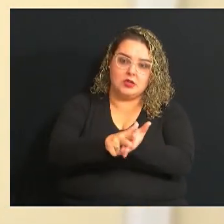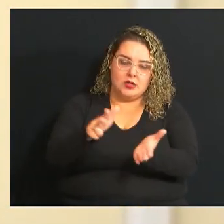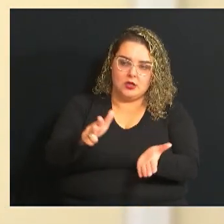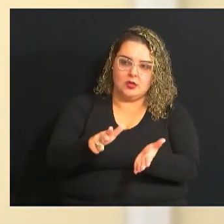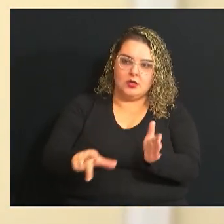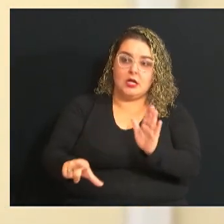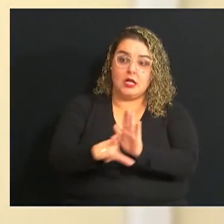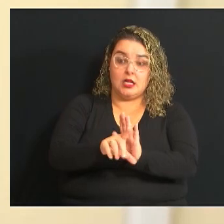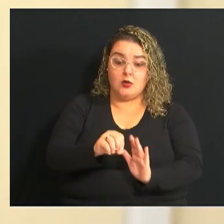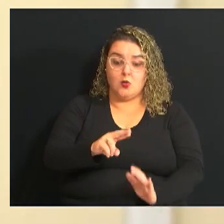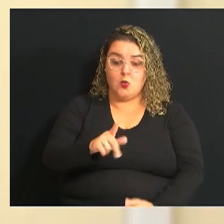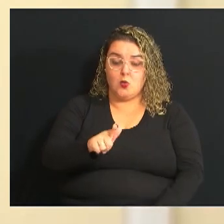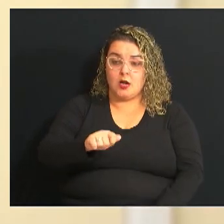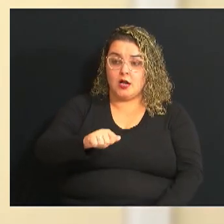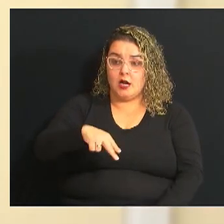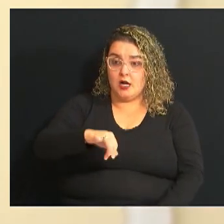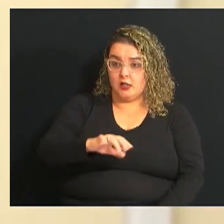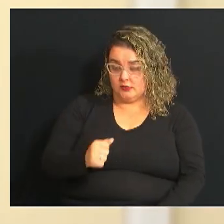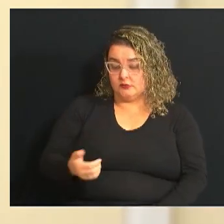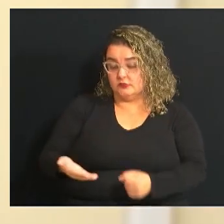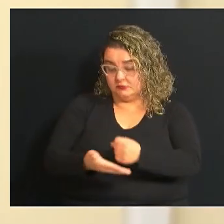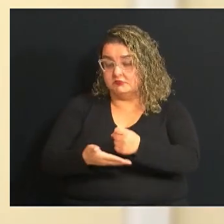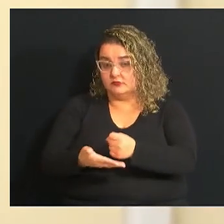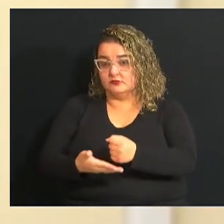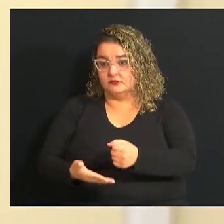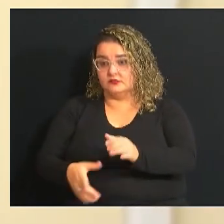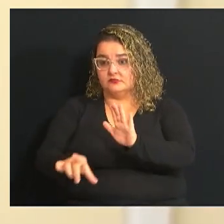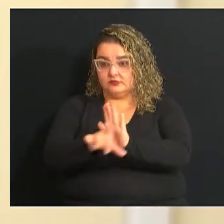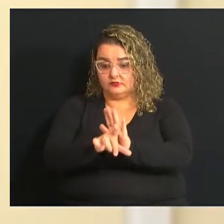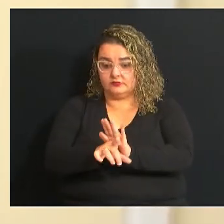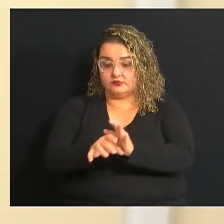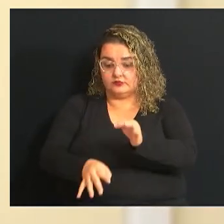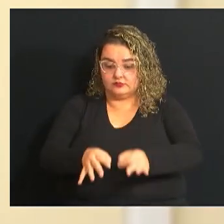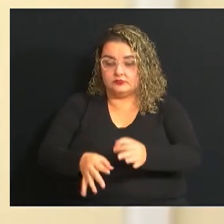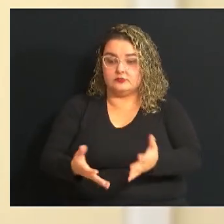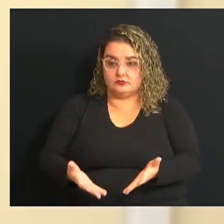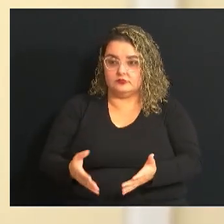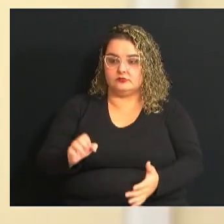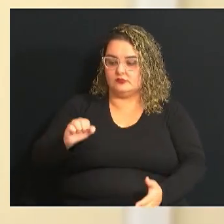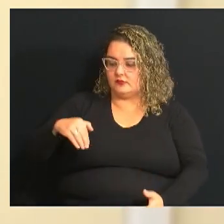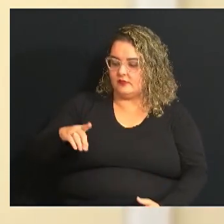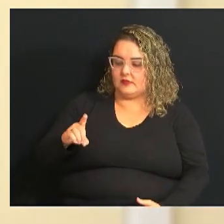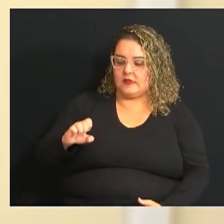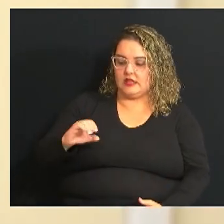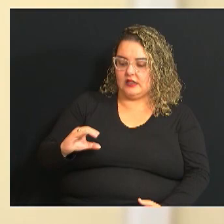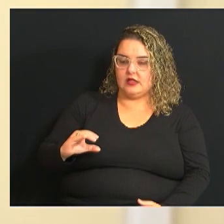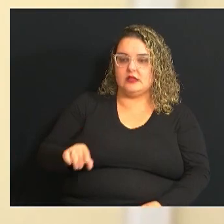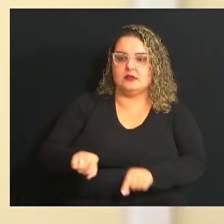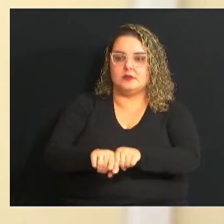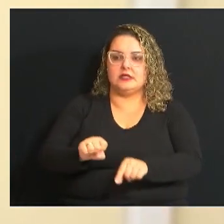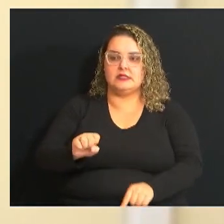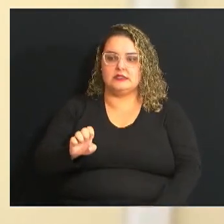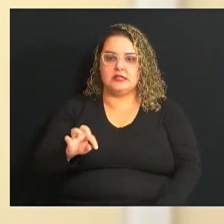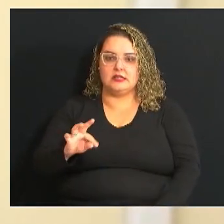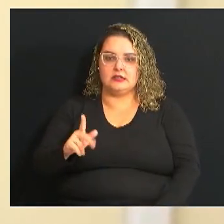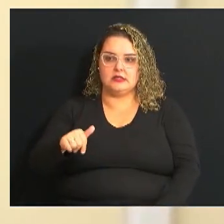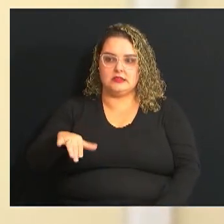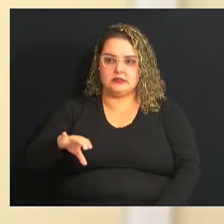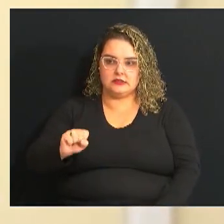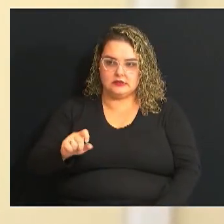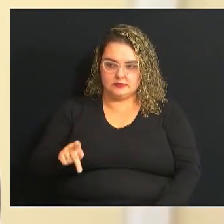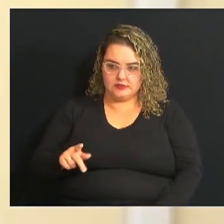unanimidade e em definitivo, a Câmara aprovou a lei para a nova licitação do transporte público coletivo, que deve ser lançada até o final